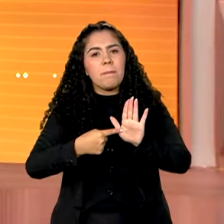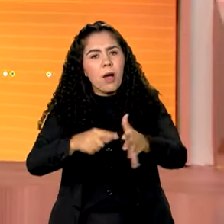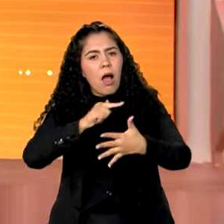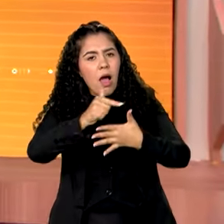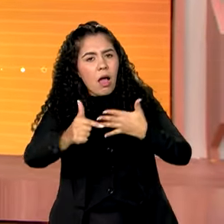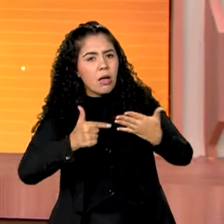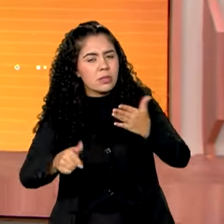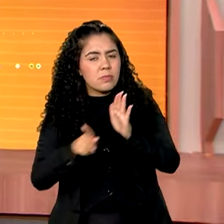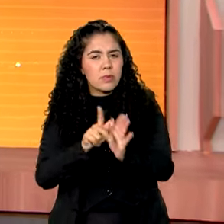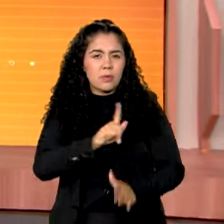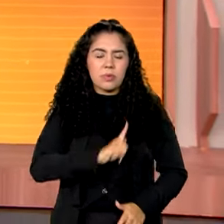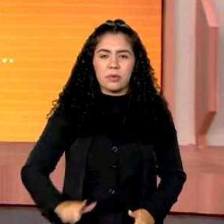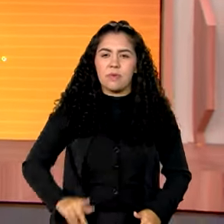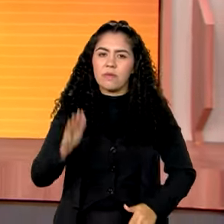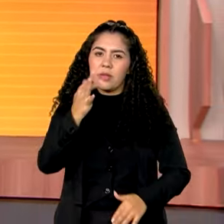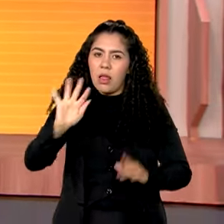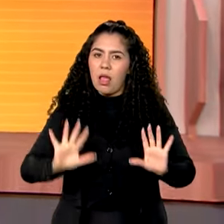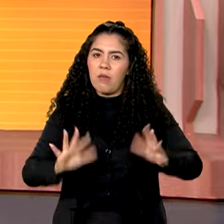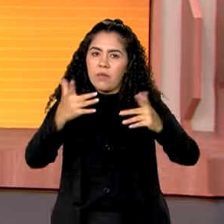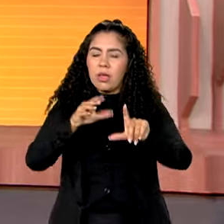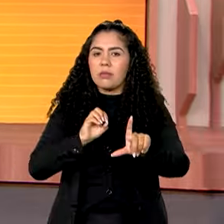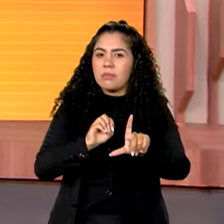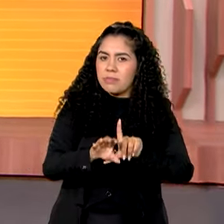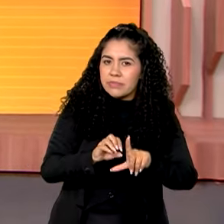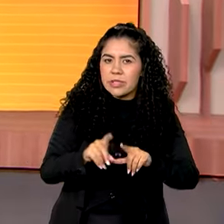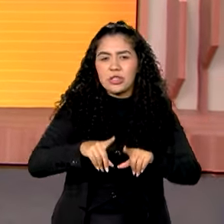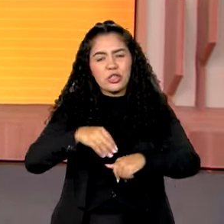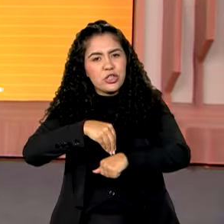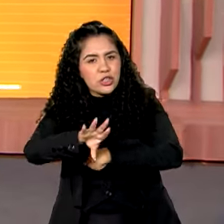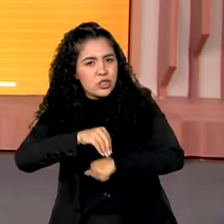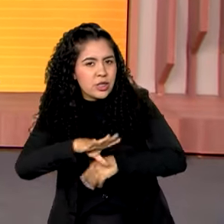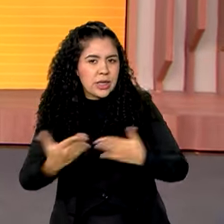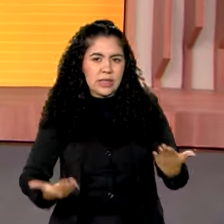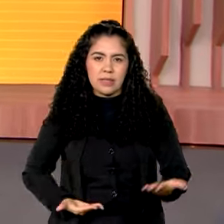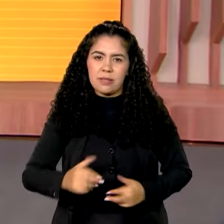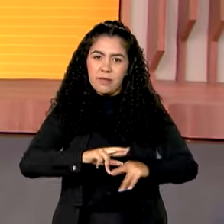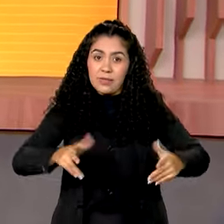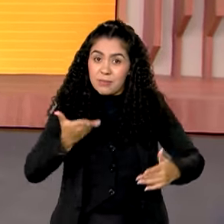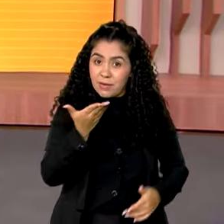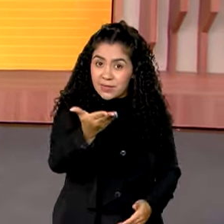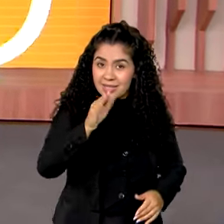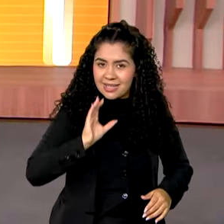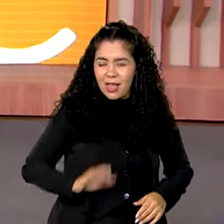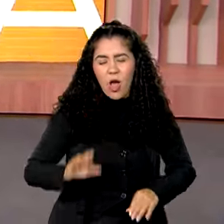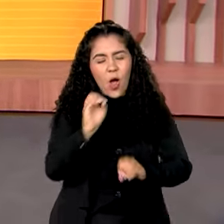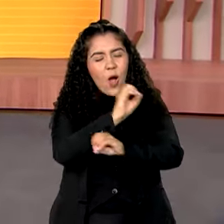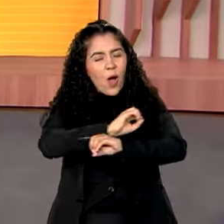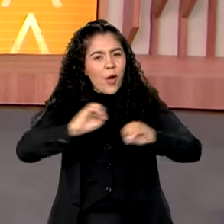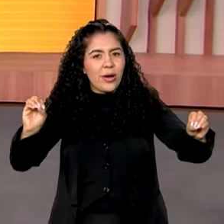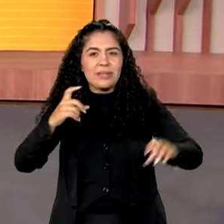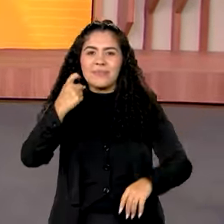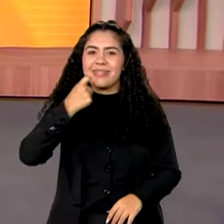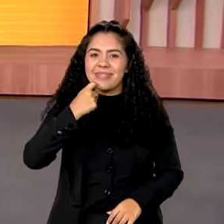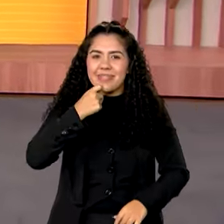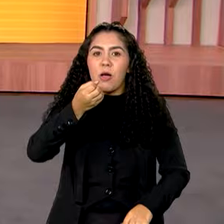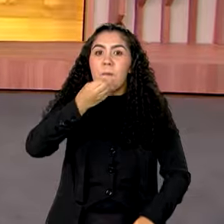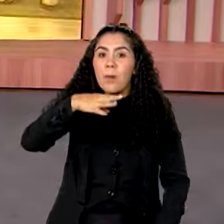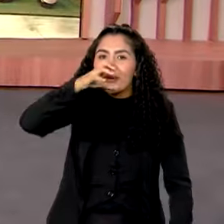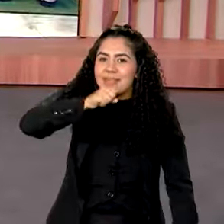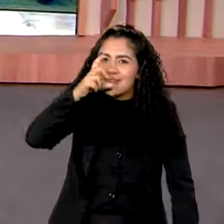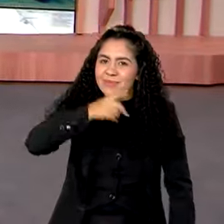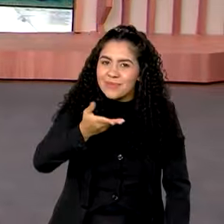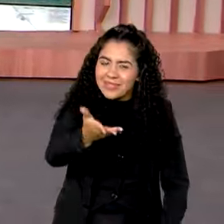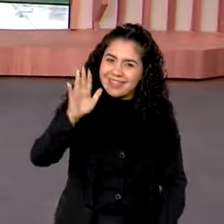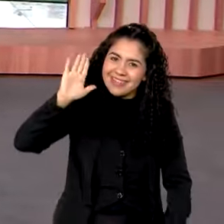governo federal, com eventos ao vivo, dicas e serviços para você, cidadão. Uma ótima sexta-feira, bom fim de semana.